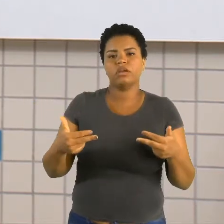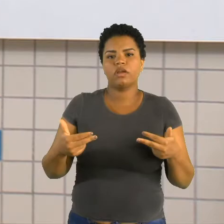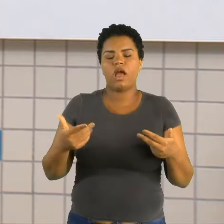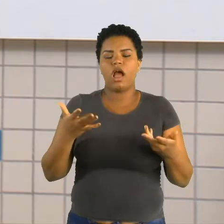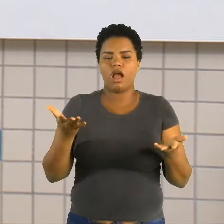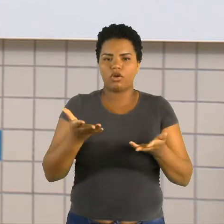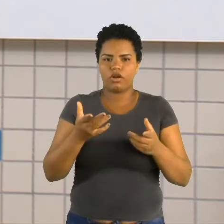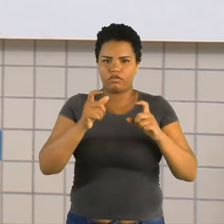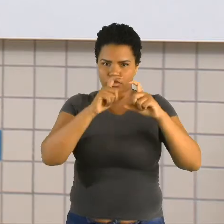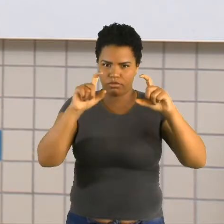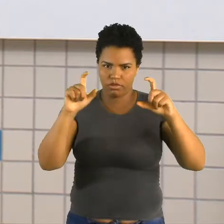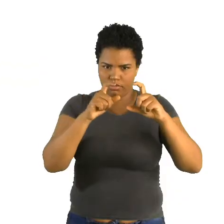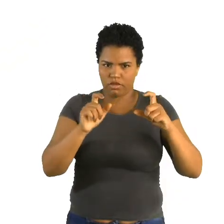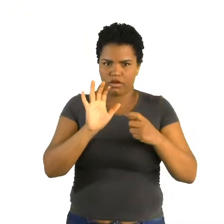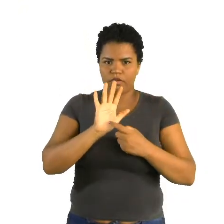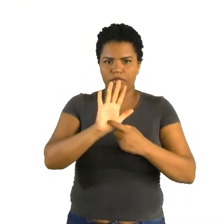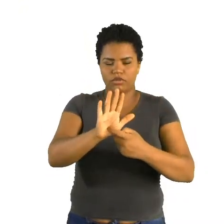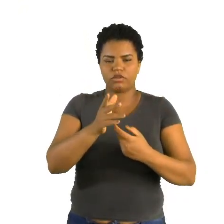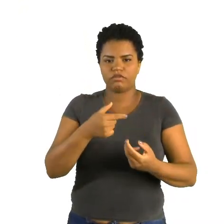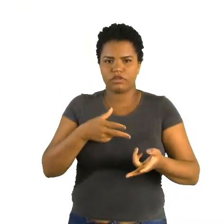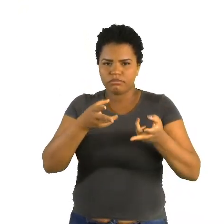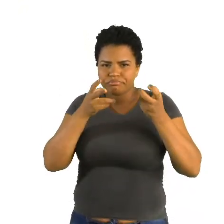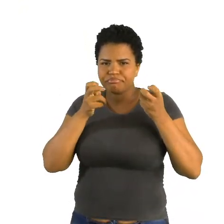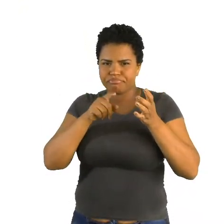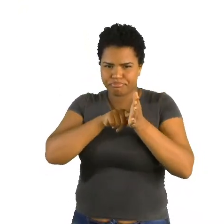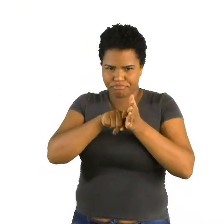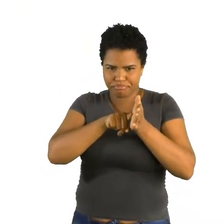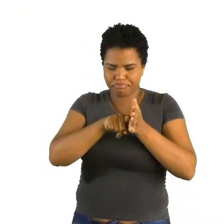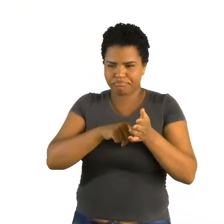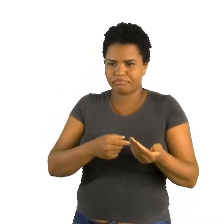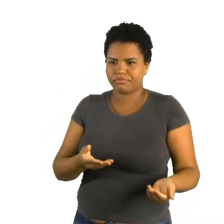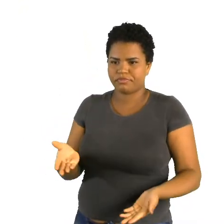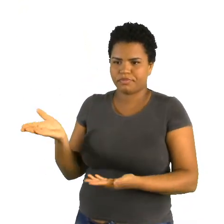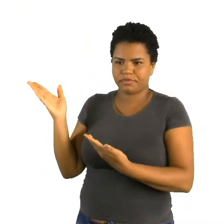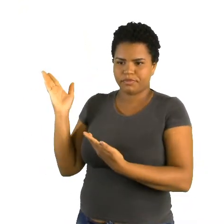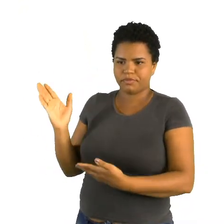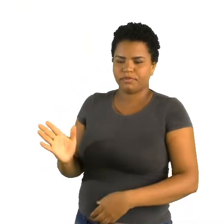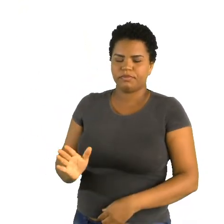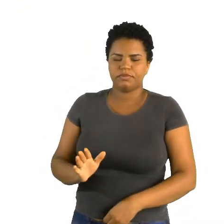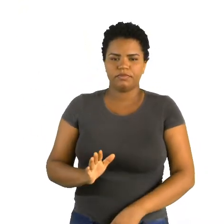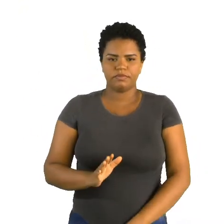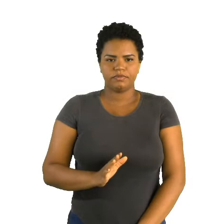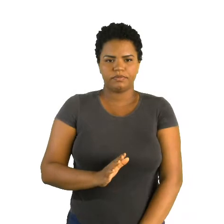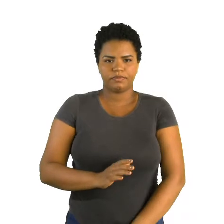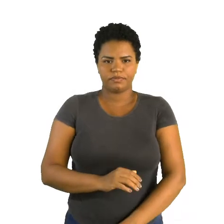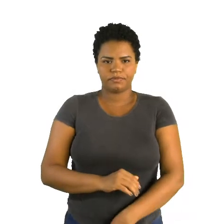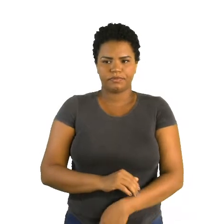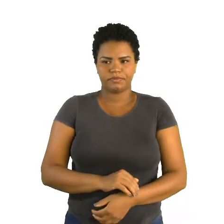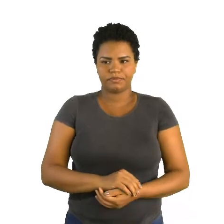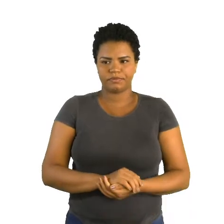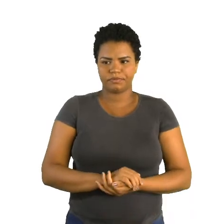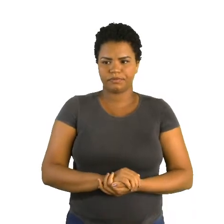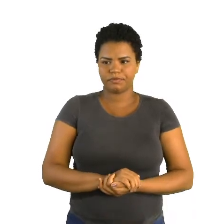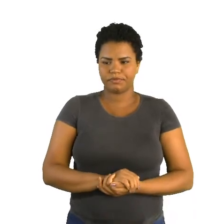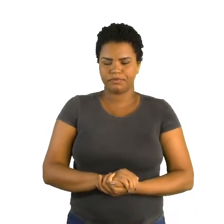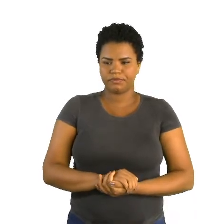que aparecerá aí na sua tela. Faça uma leitura dessa tirinha aí. Leia para nós, Fava, essa